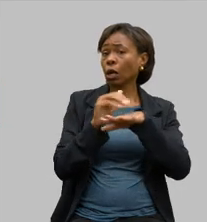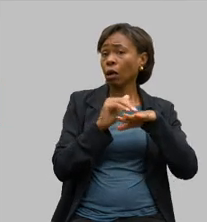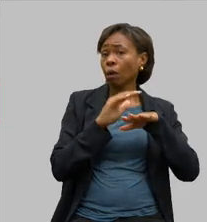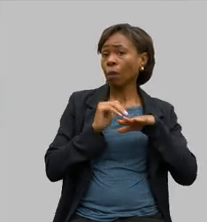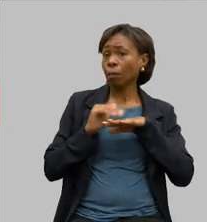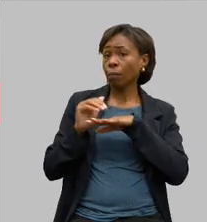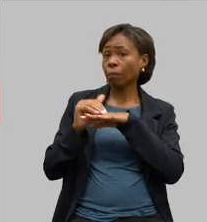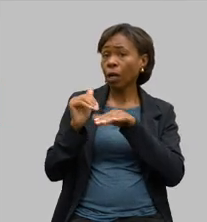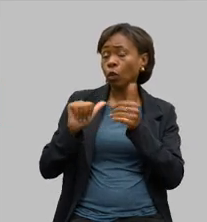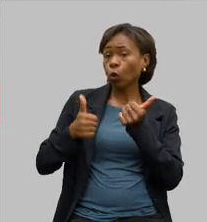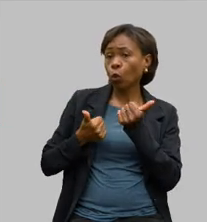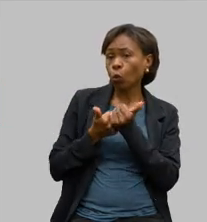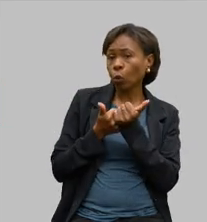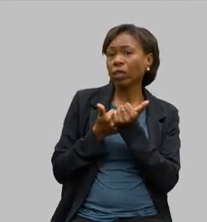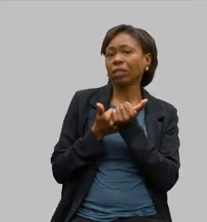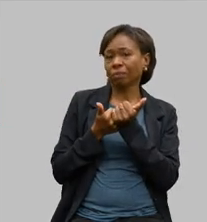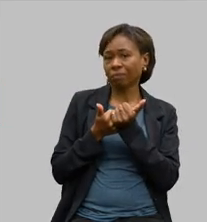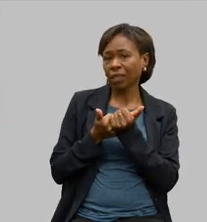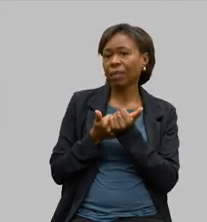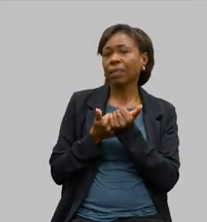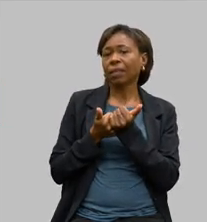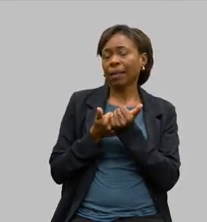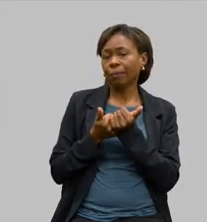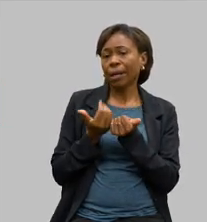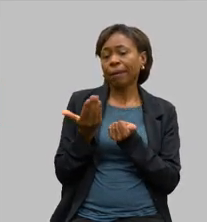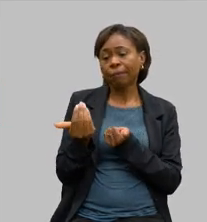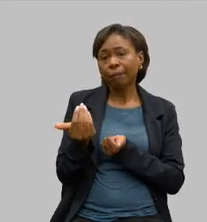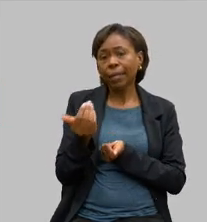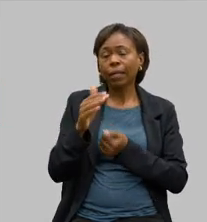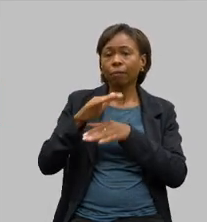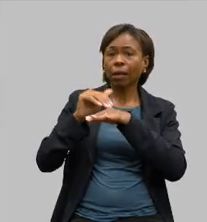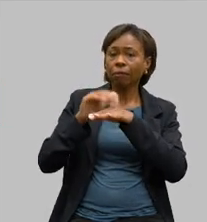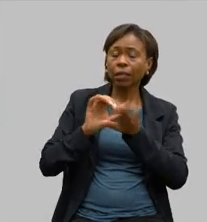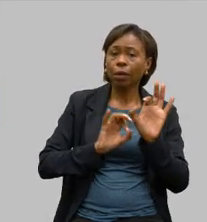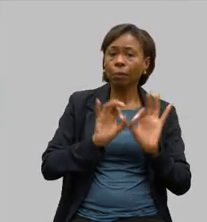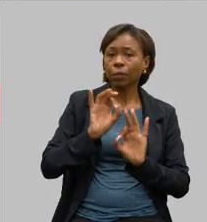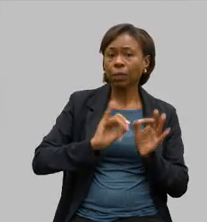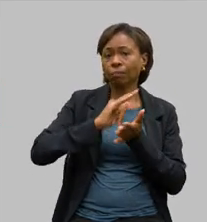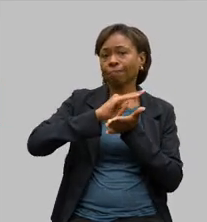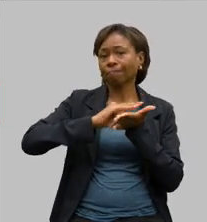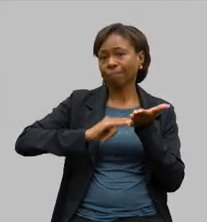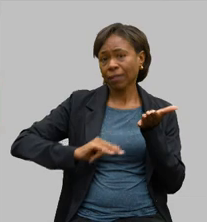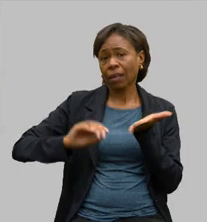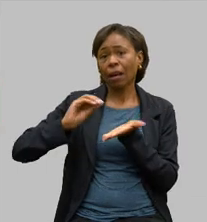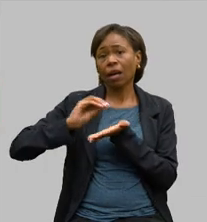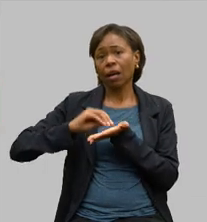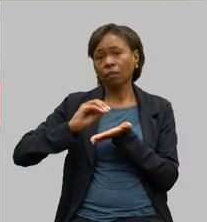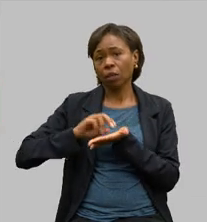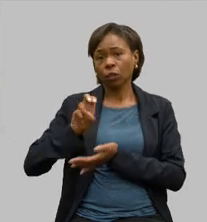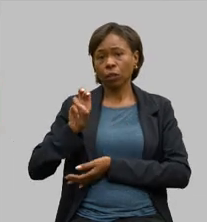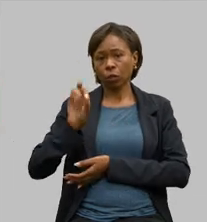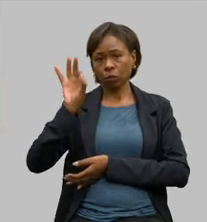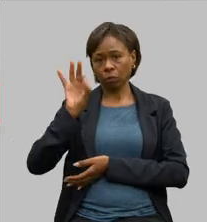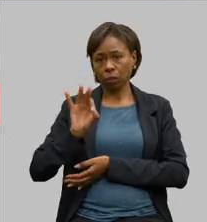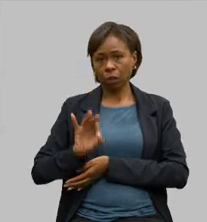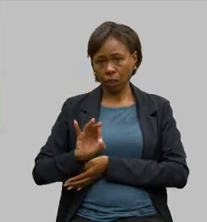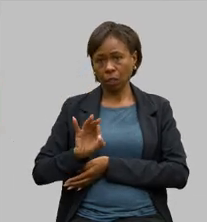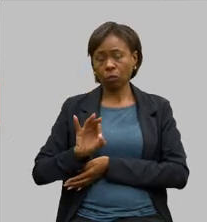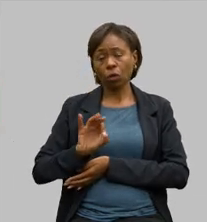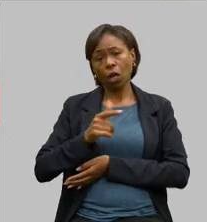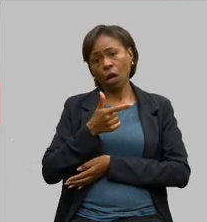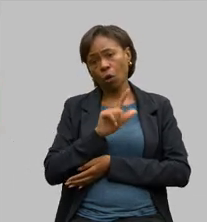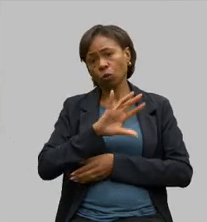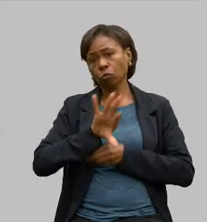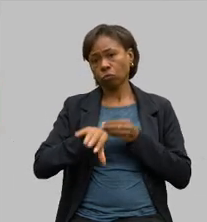suplentes até avisar o suplente para ele vir e arrumar a documentação então falta 5% que às vezes o suplente nem tava